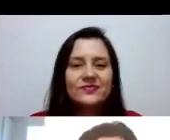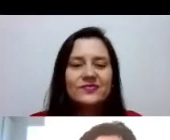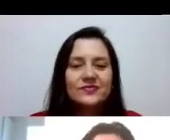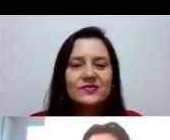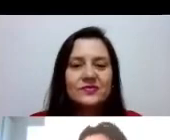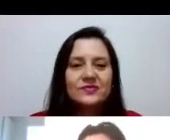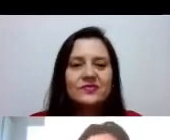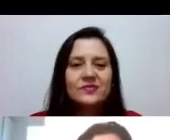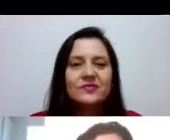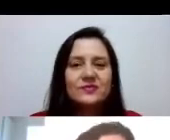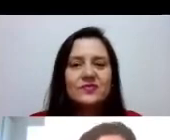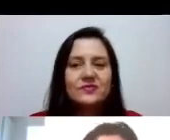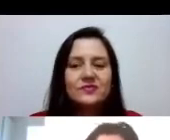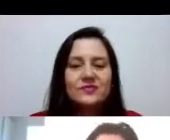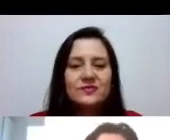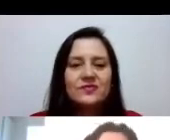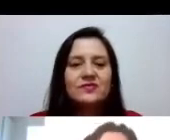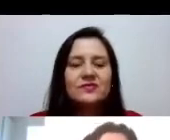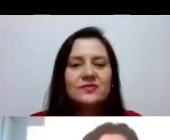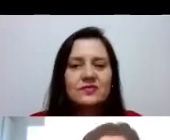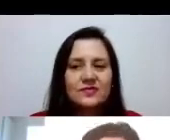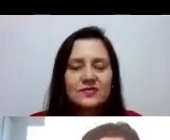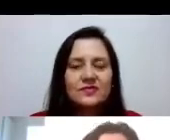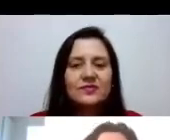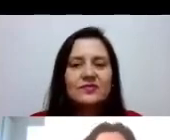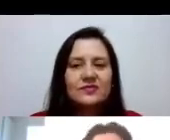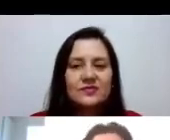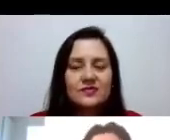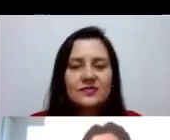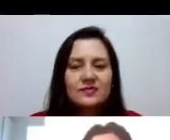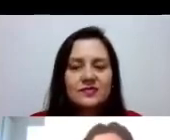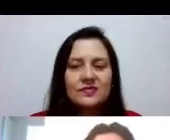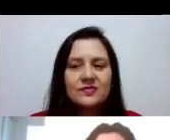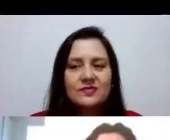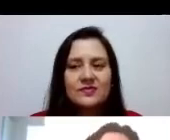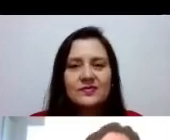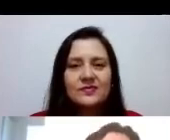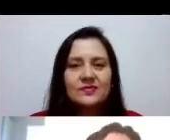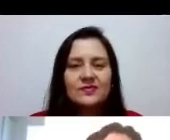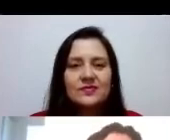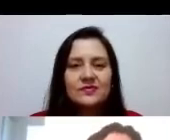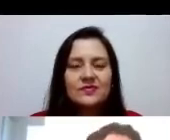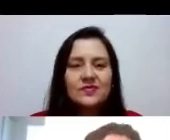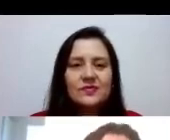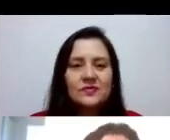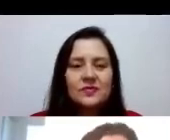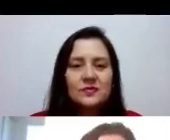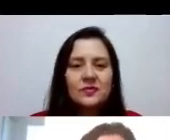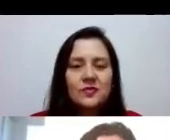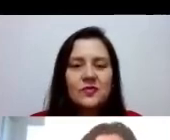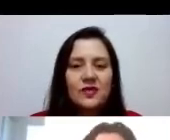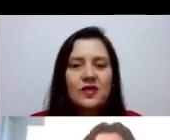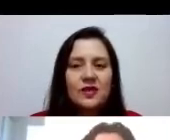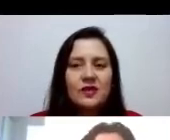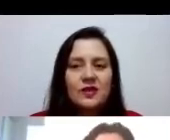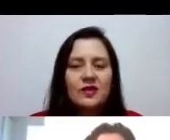outras pessoas pesquisando, pondo a mão na massa, executando. Então, assim, entenda que você nunca está sozinho, que você precisa dessas